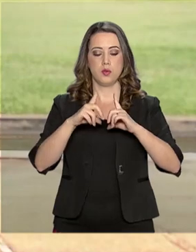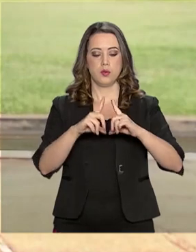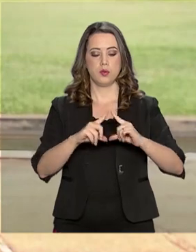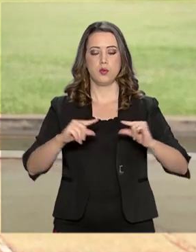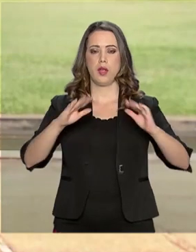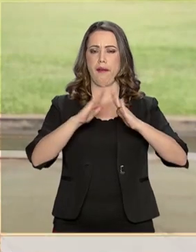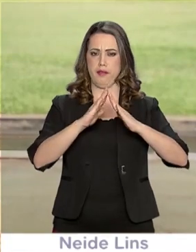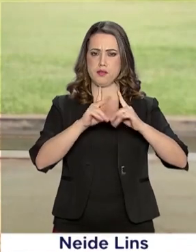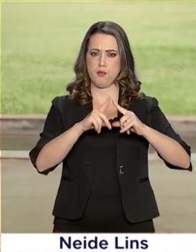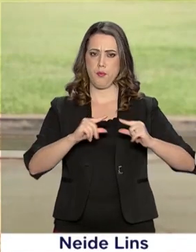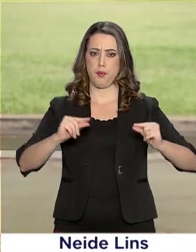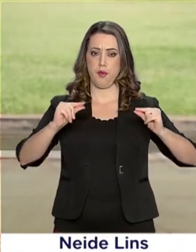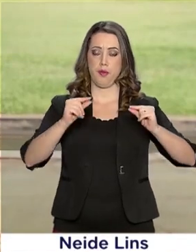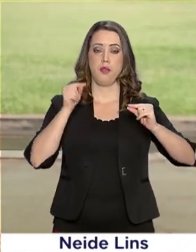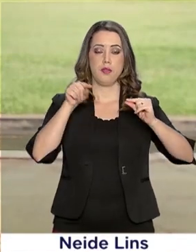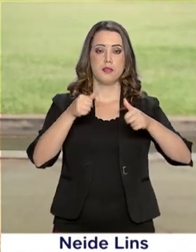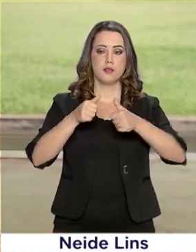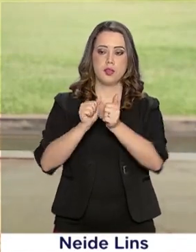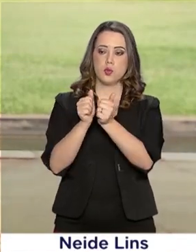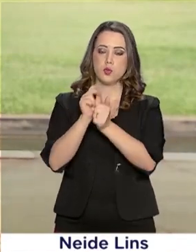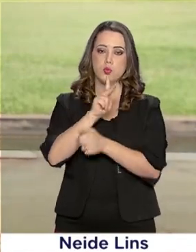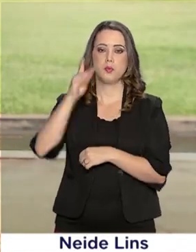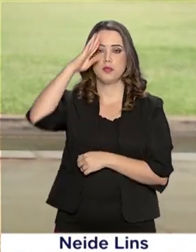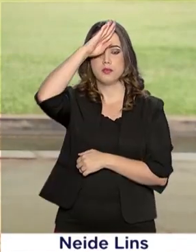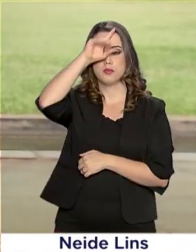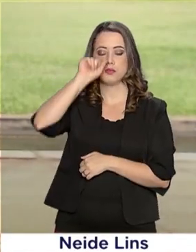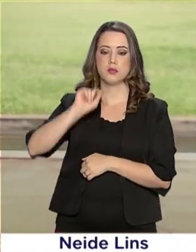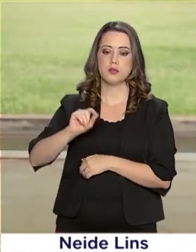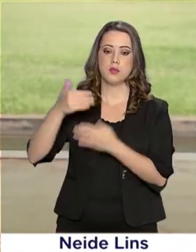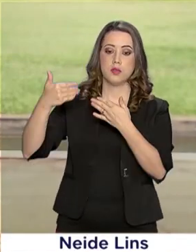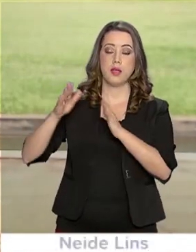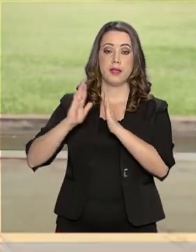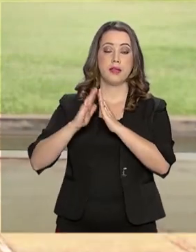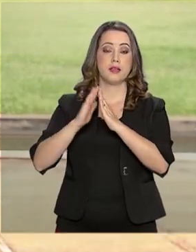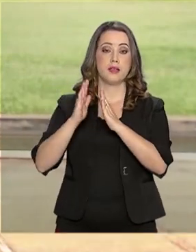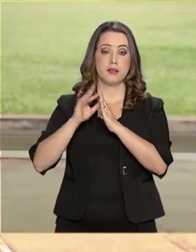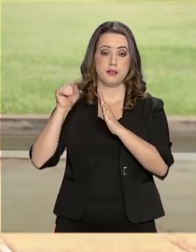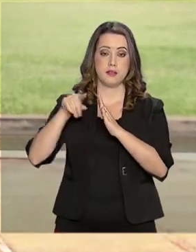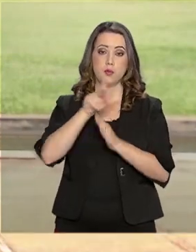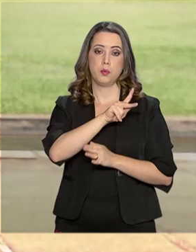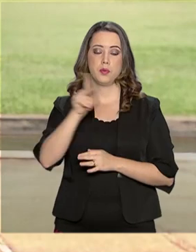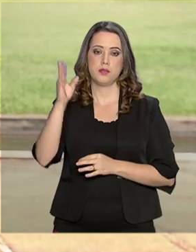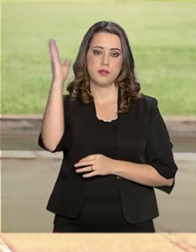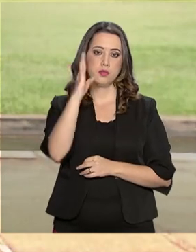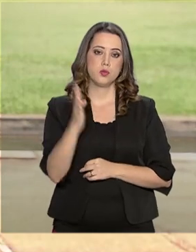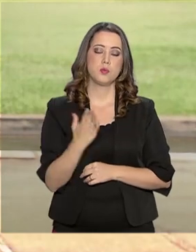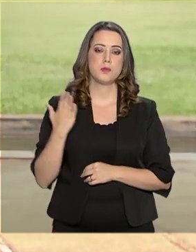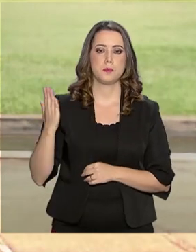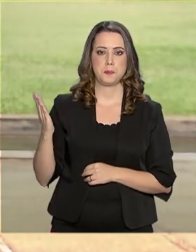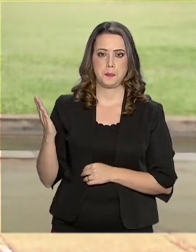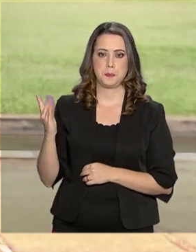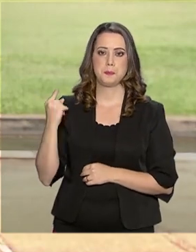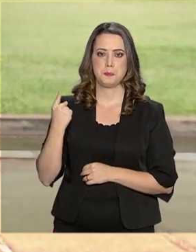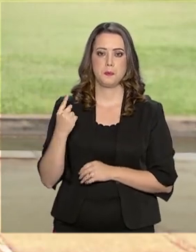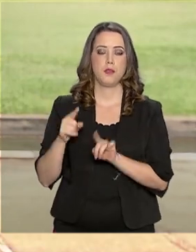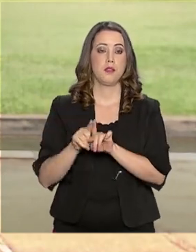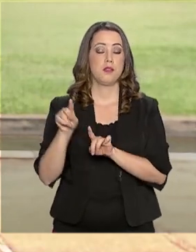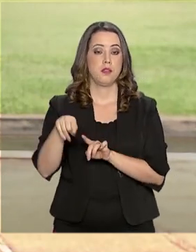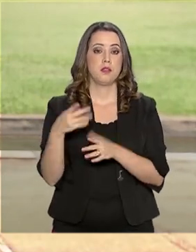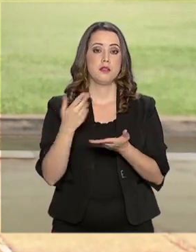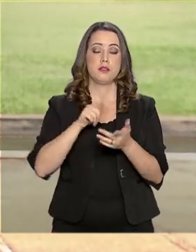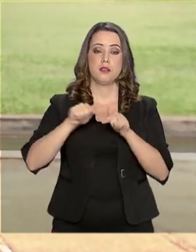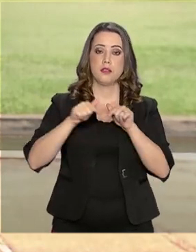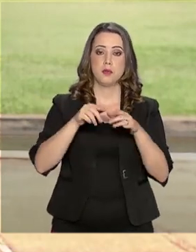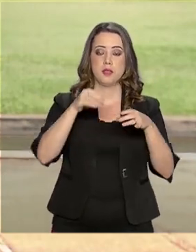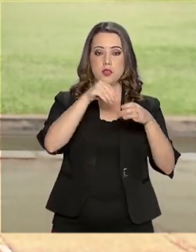da alvorada onde também está o presidente jair bolsonaro que é a residência oficial do presidente ele está despachando recebendo ministros aqui